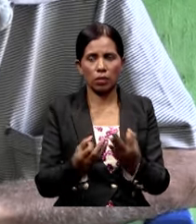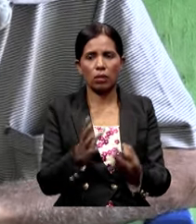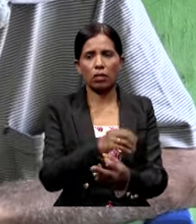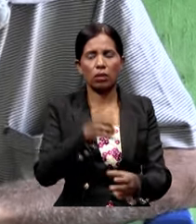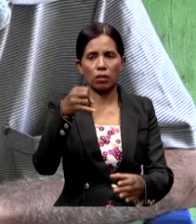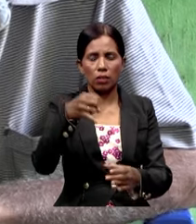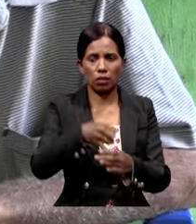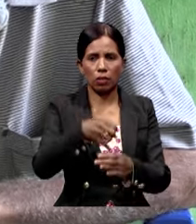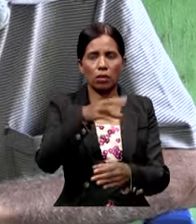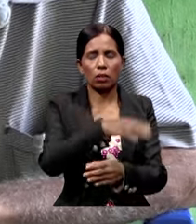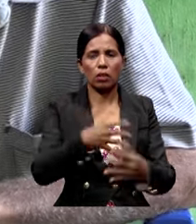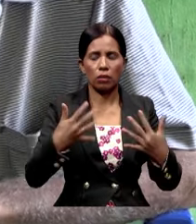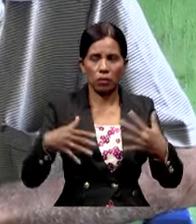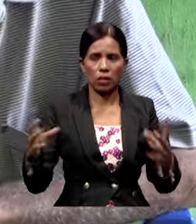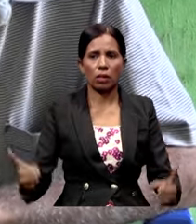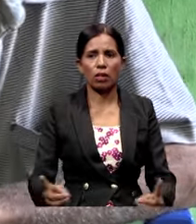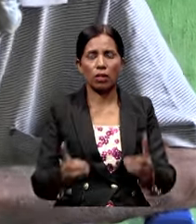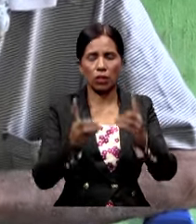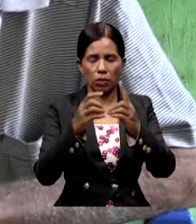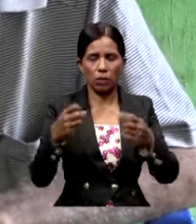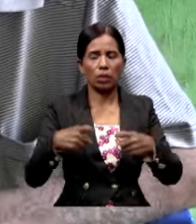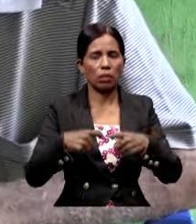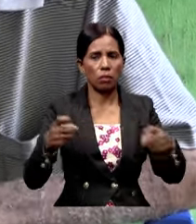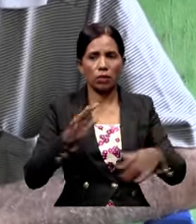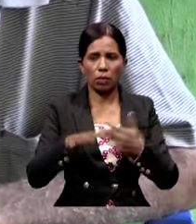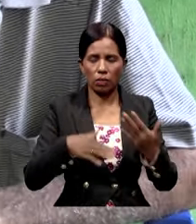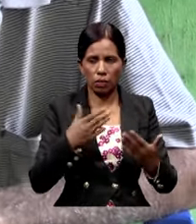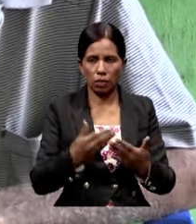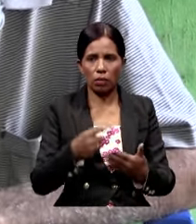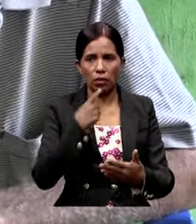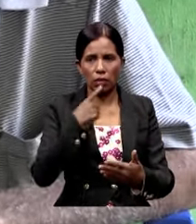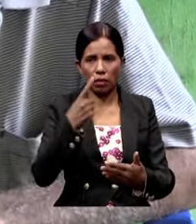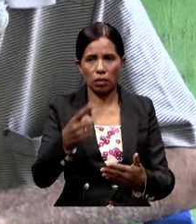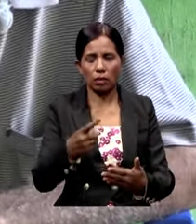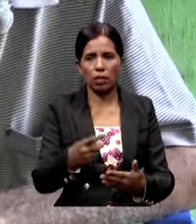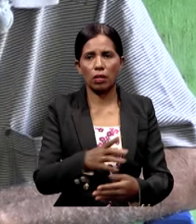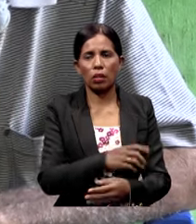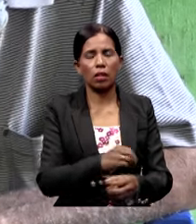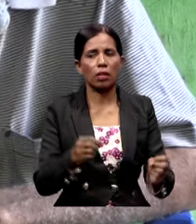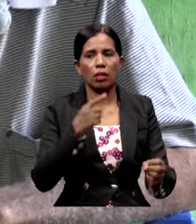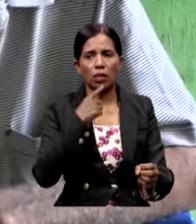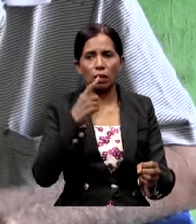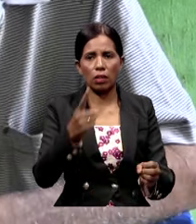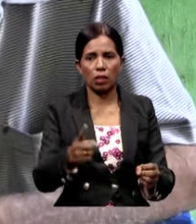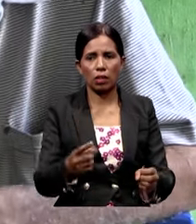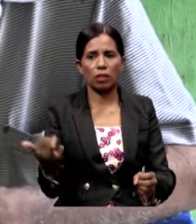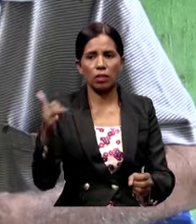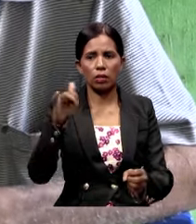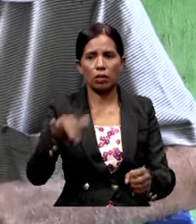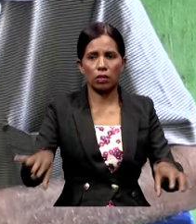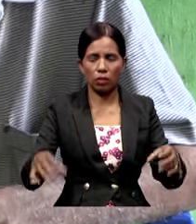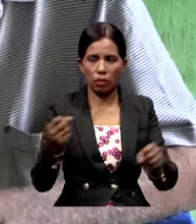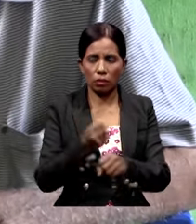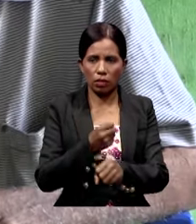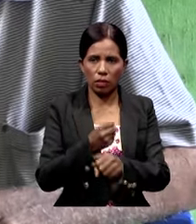envolve ulokona iha funu hasoro inimigo sira. Romana da Conceição Guterres Mos lamenta durante nesse ira esforço ho